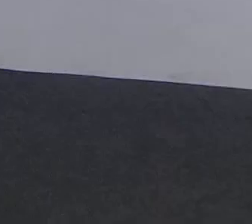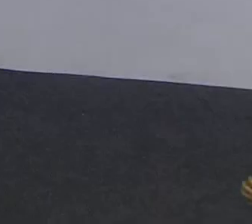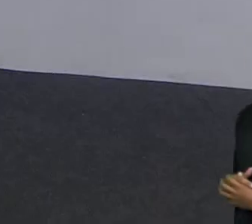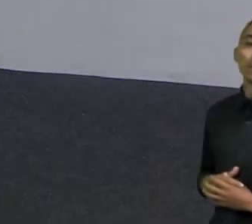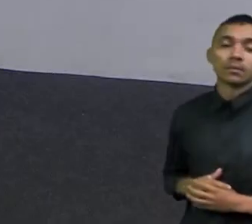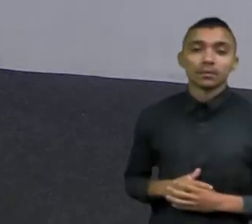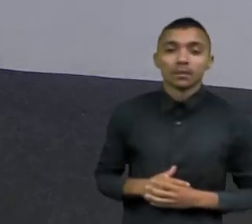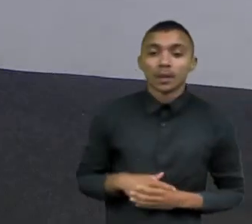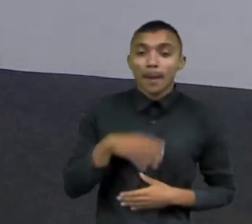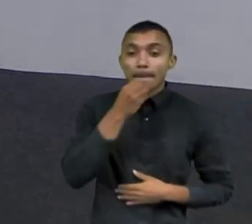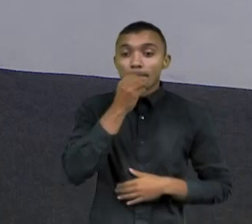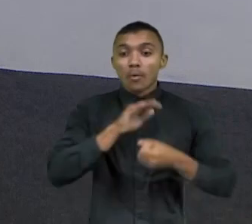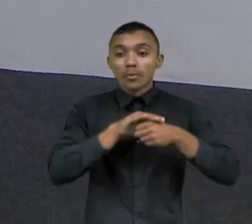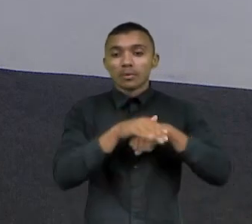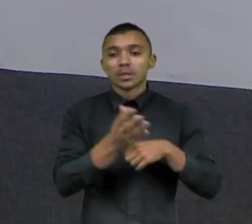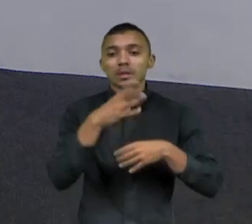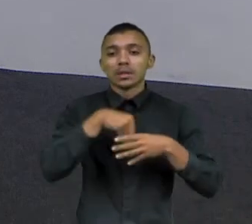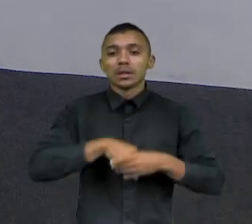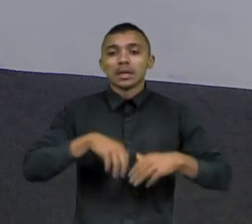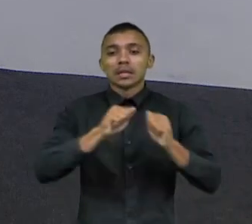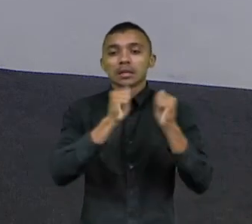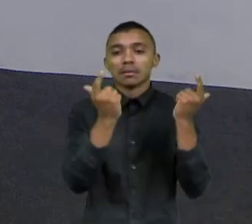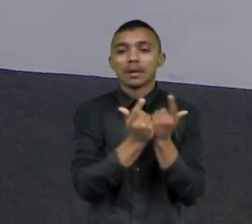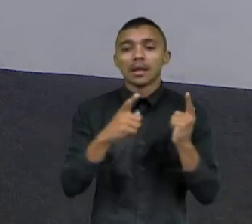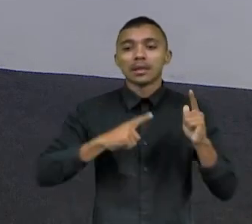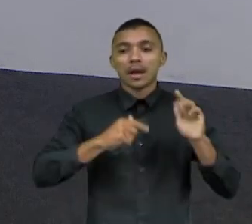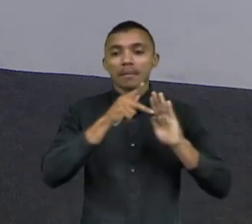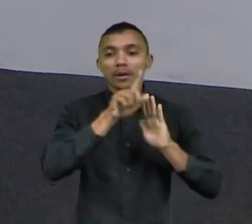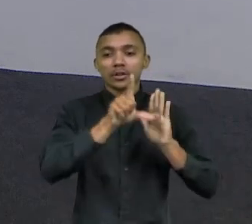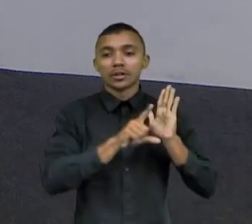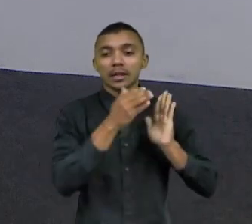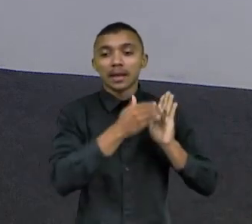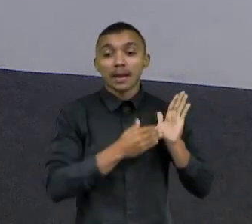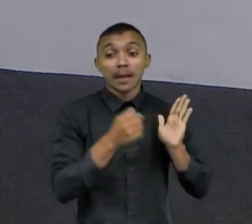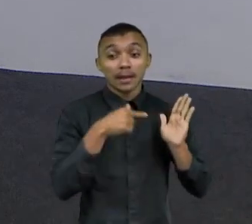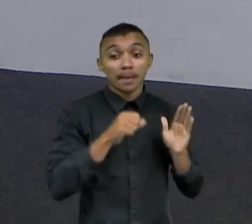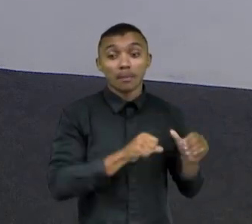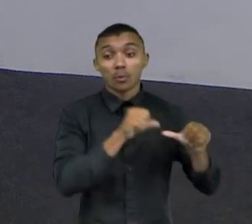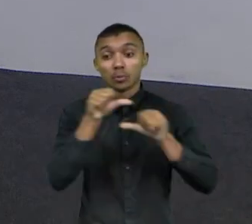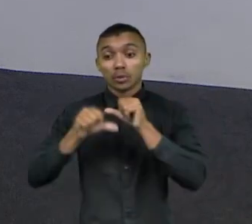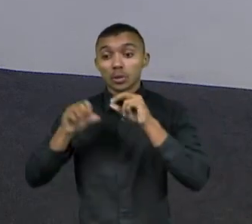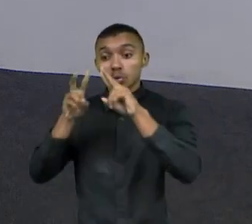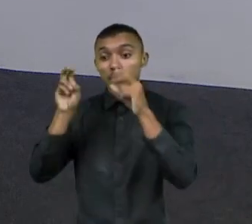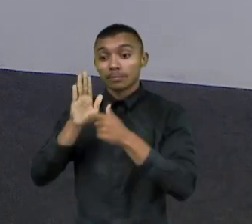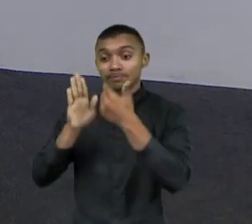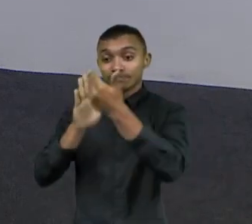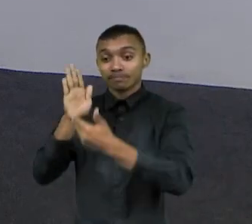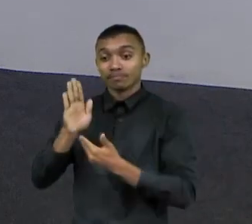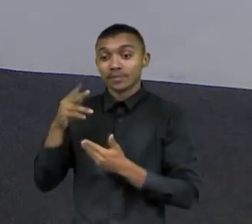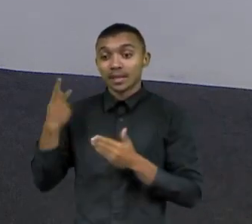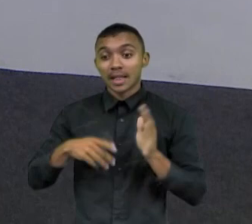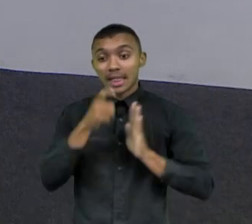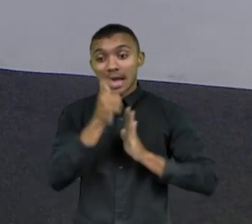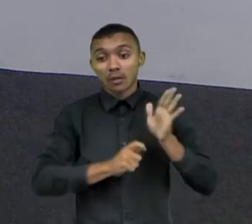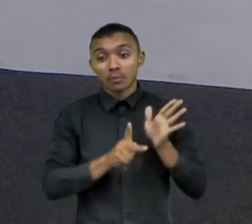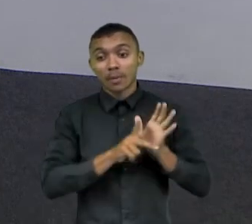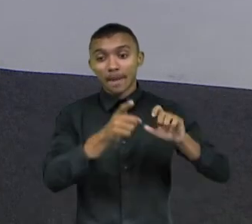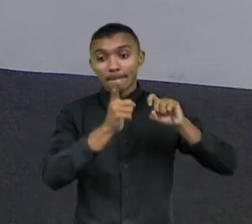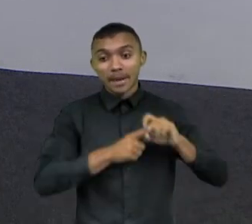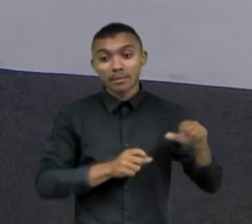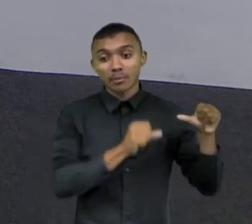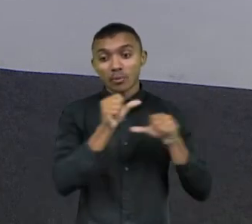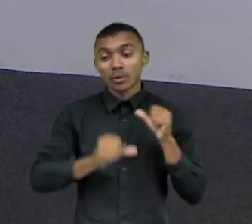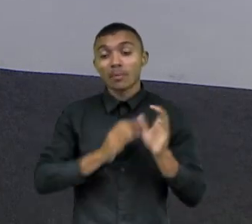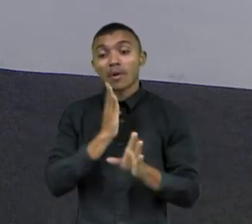Boa noite. Tramita na Assembleia projeto de lei que propõe mudança na apresentação de laudo médico pericial que